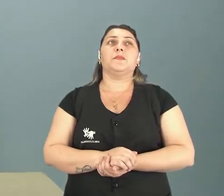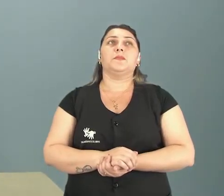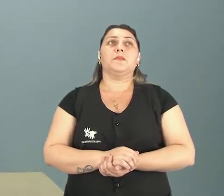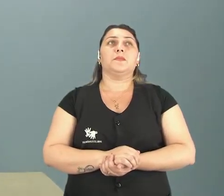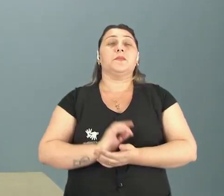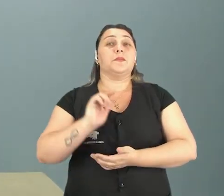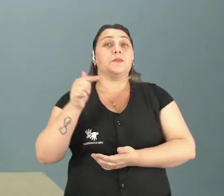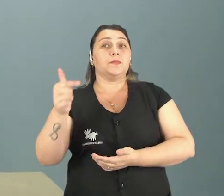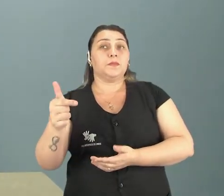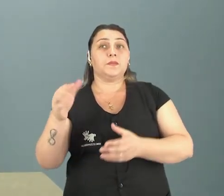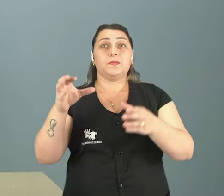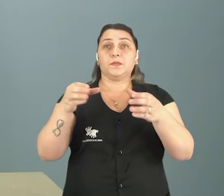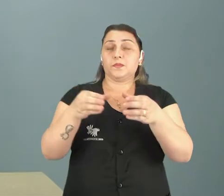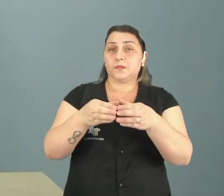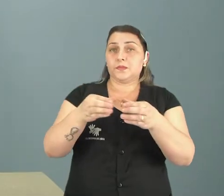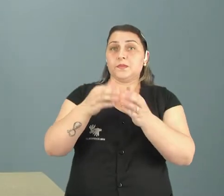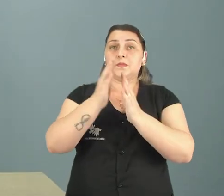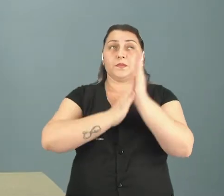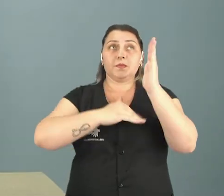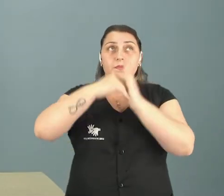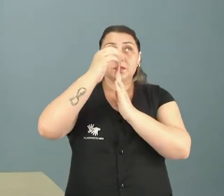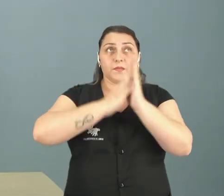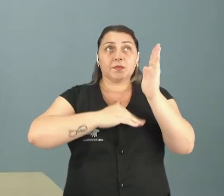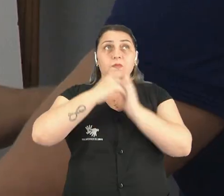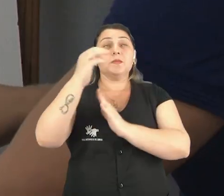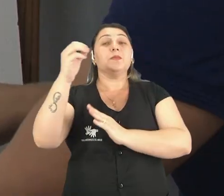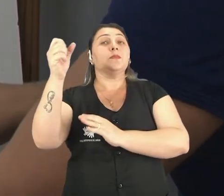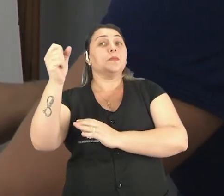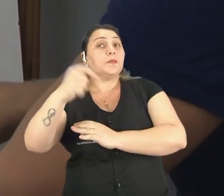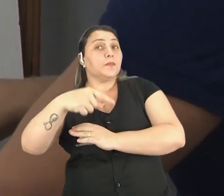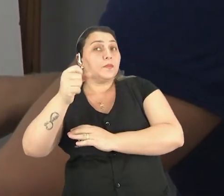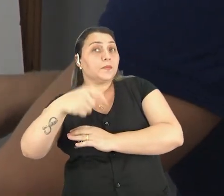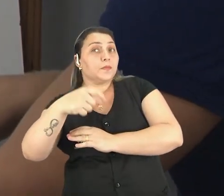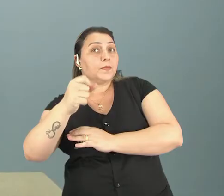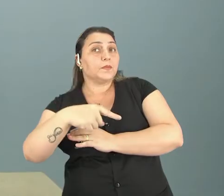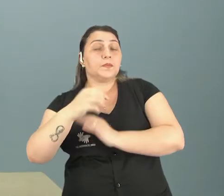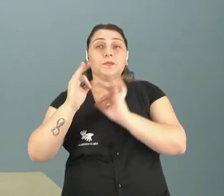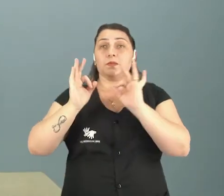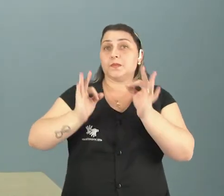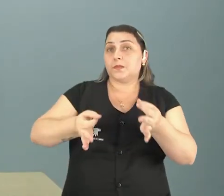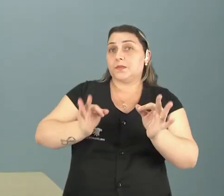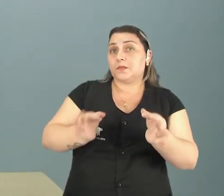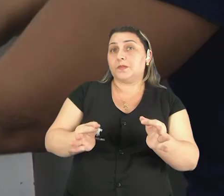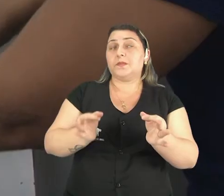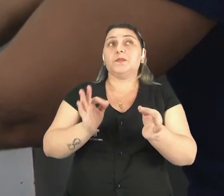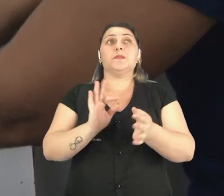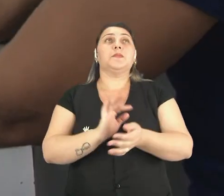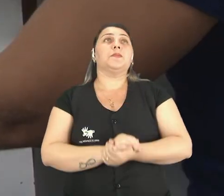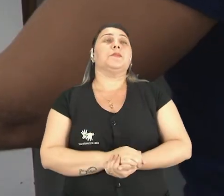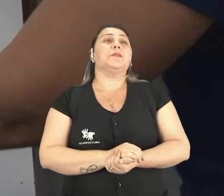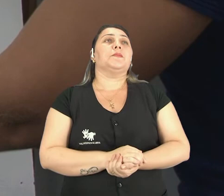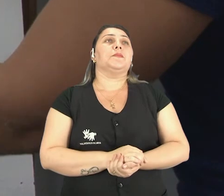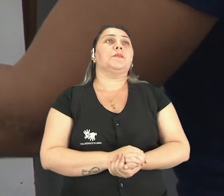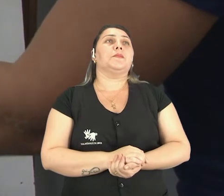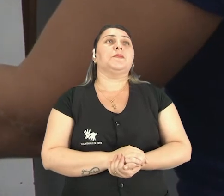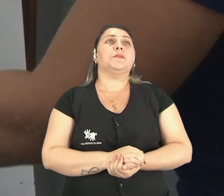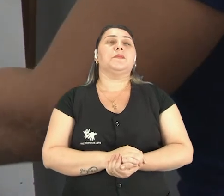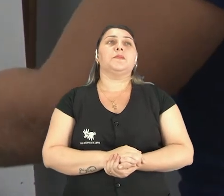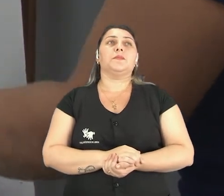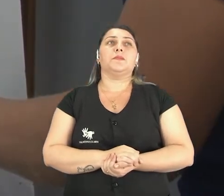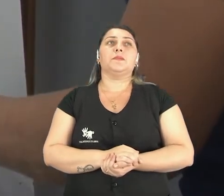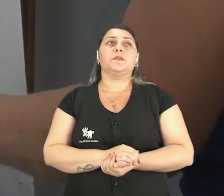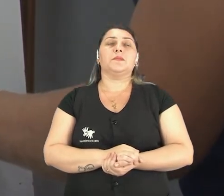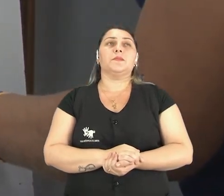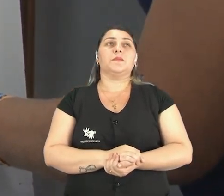E o outro grupo pintou de azul, certinho? Isso mesmo.